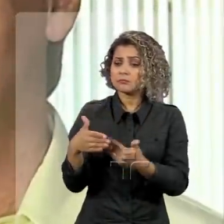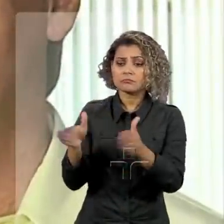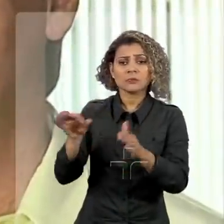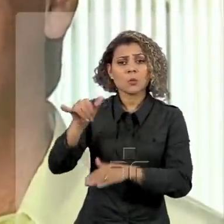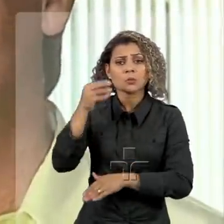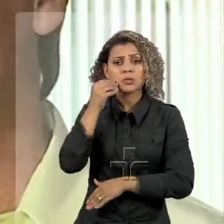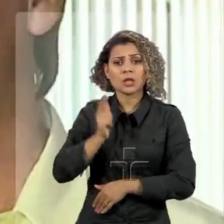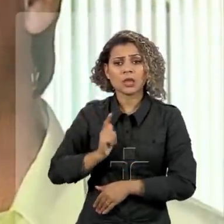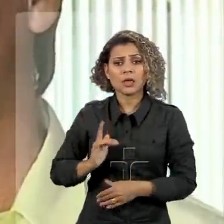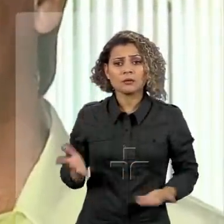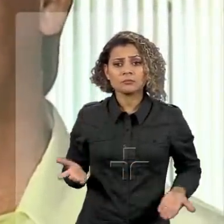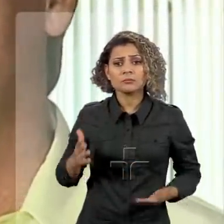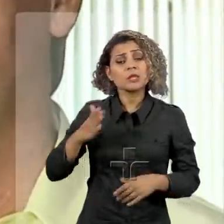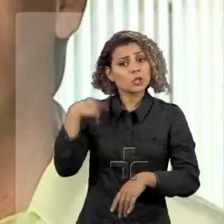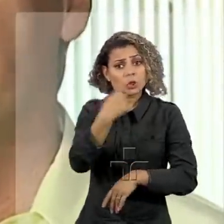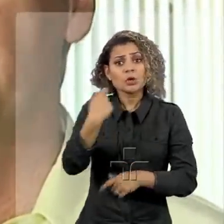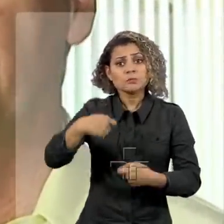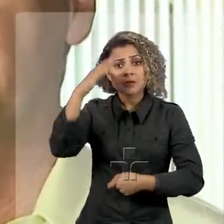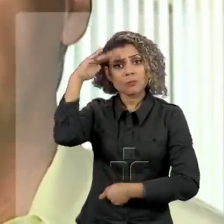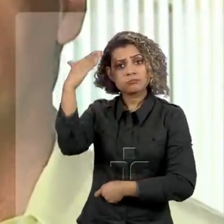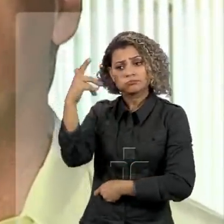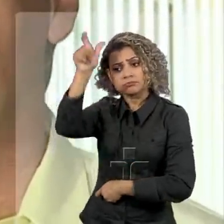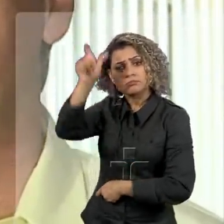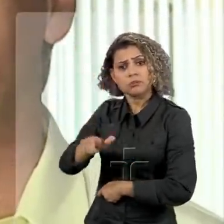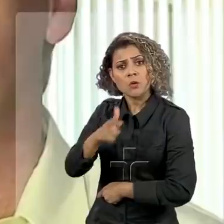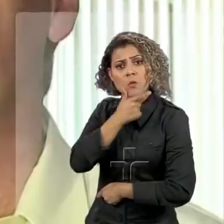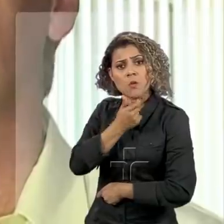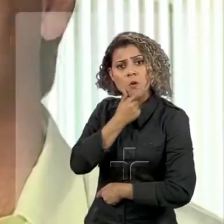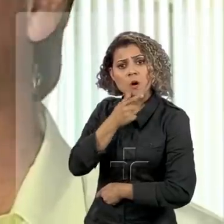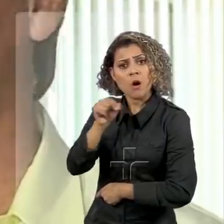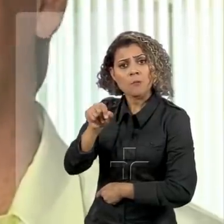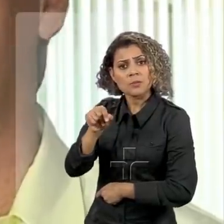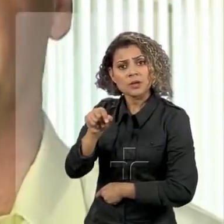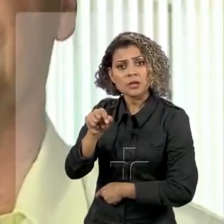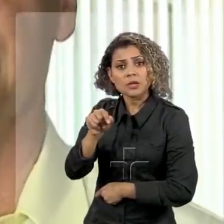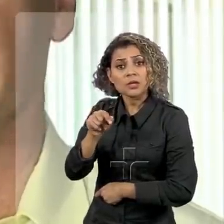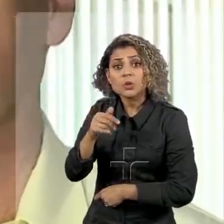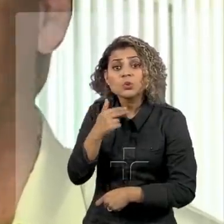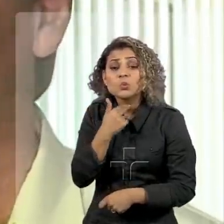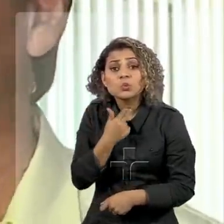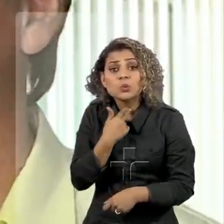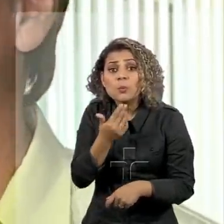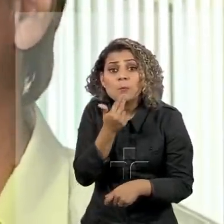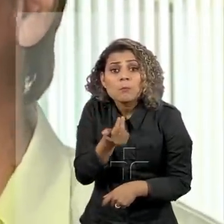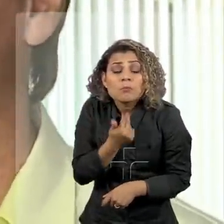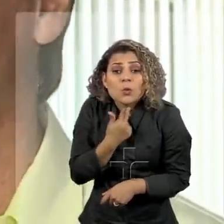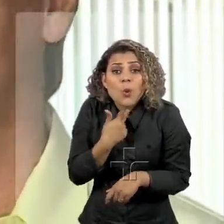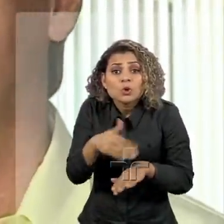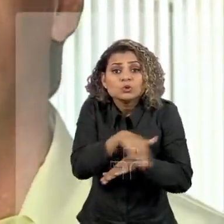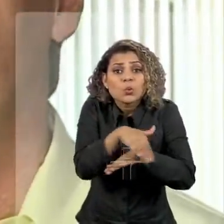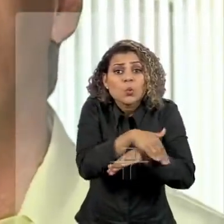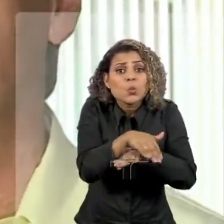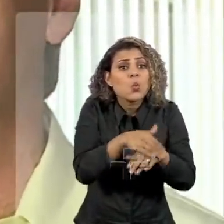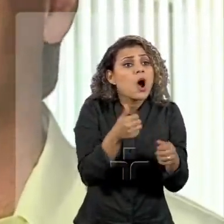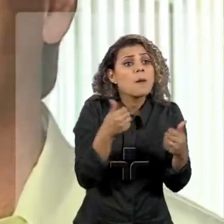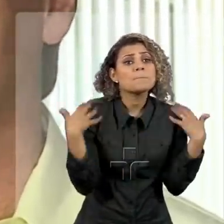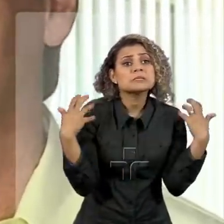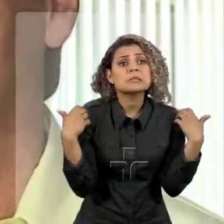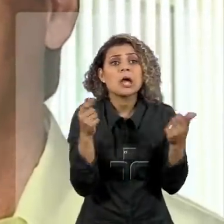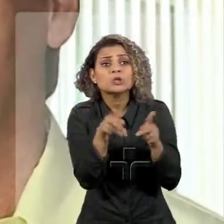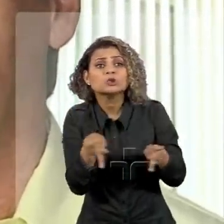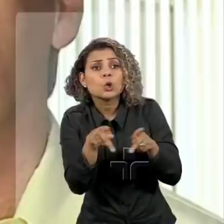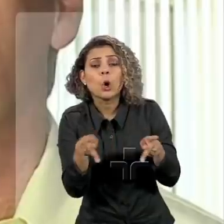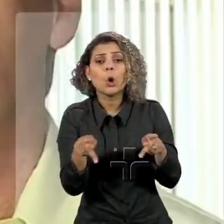ele é uma pessoa que tem que reconhecer o trabalho dele, é um homem que perdeu a liberdade para comprar um pão na padaria ou de passear com a família no